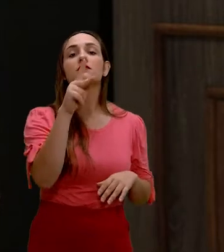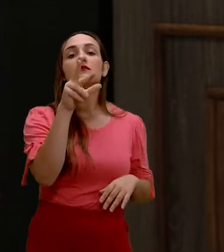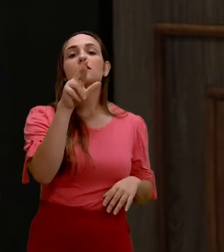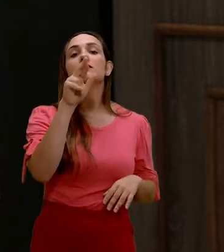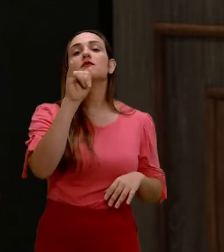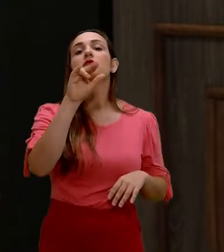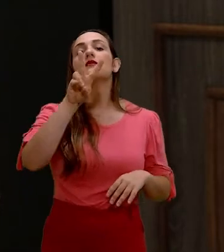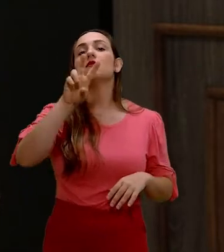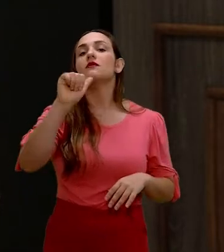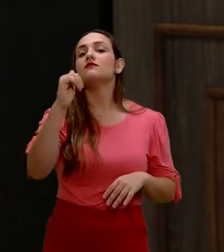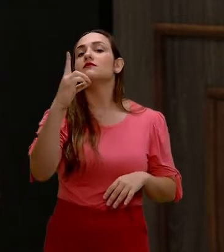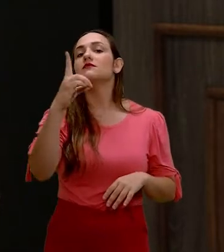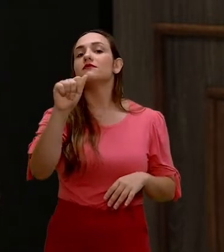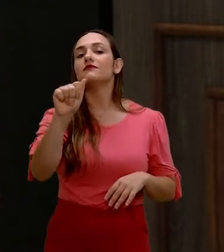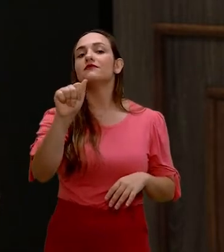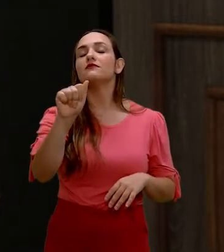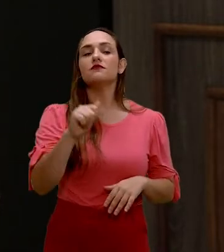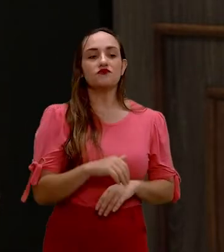Né?